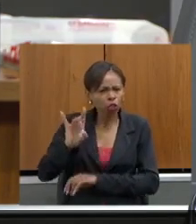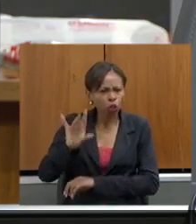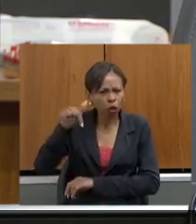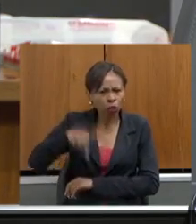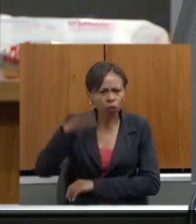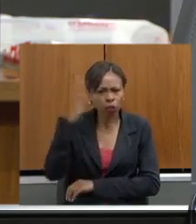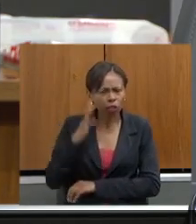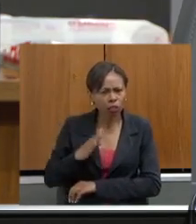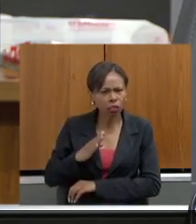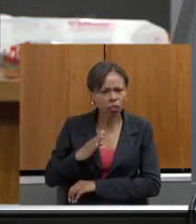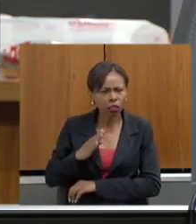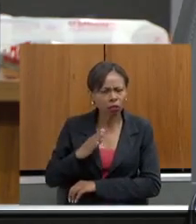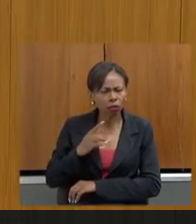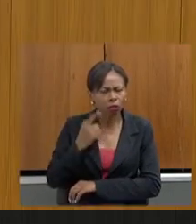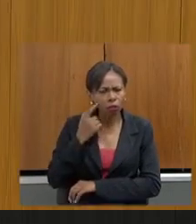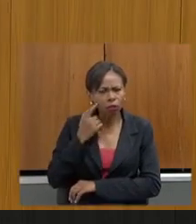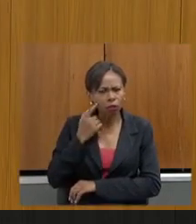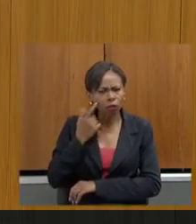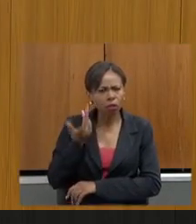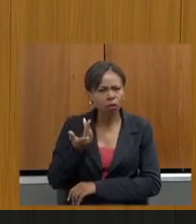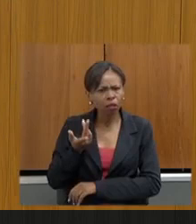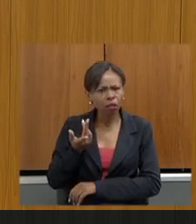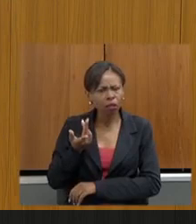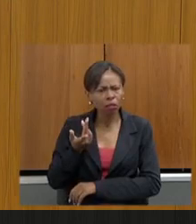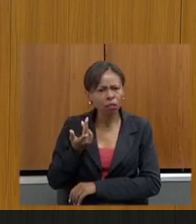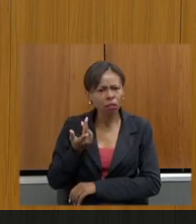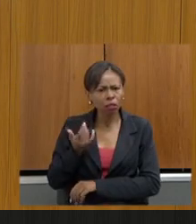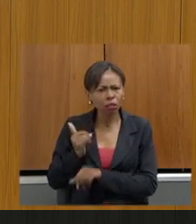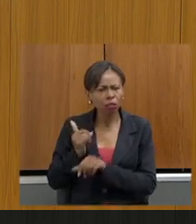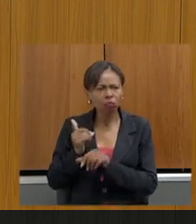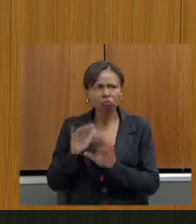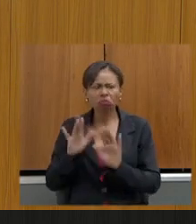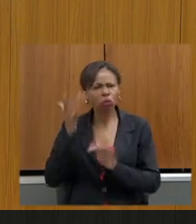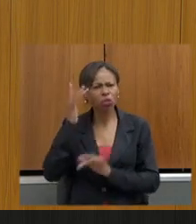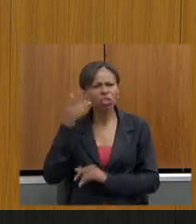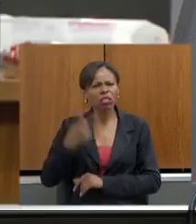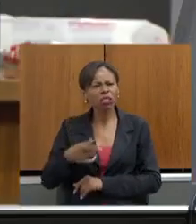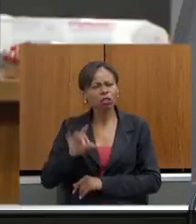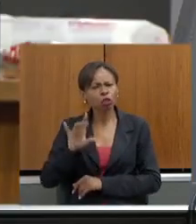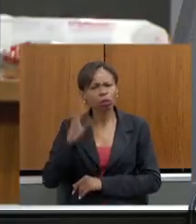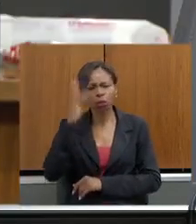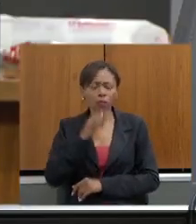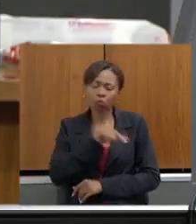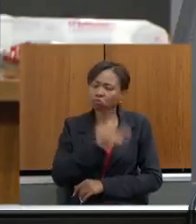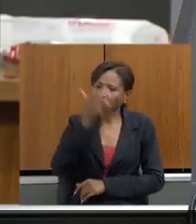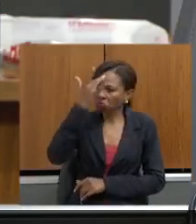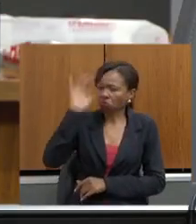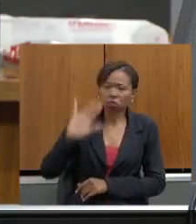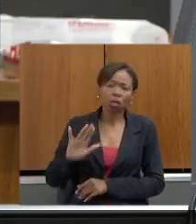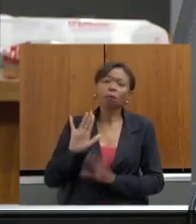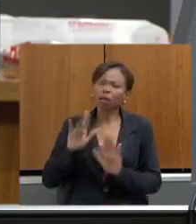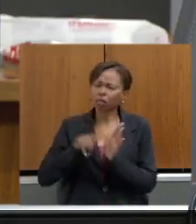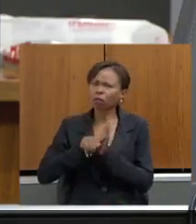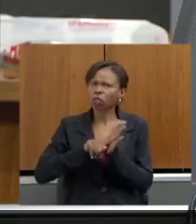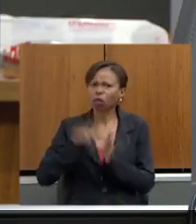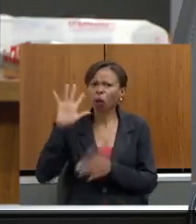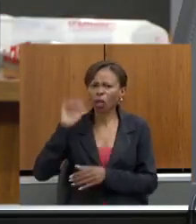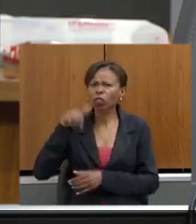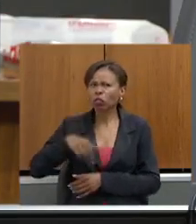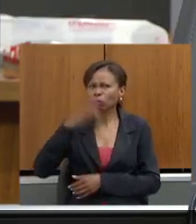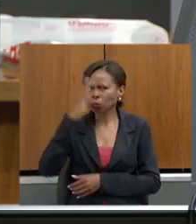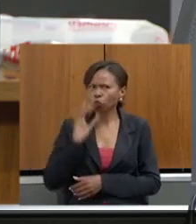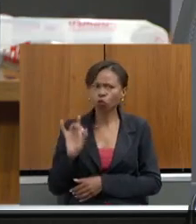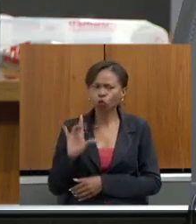países do mundo que tem medida socioeducativa eu vou pesquisar tudo mais eu acho que é isso